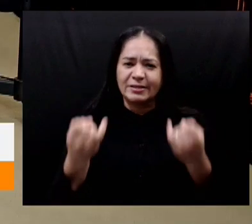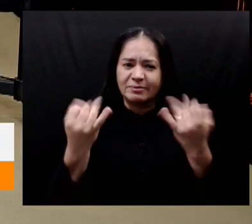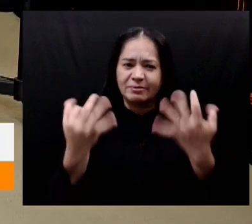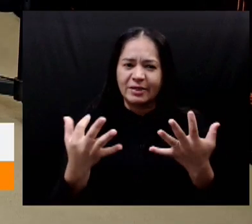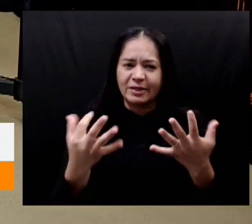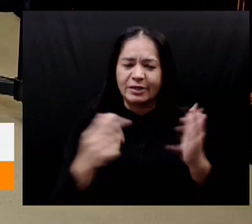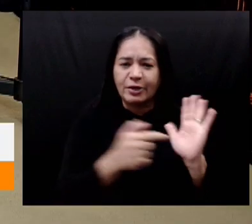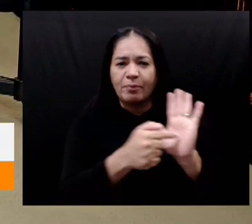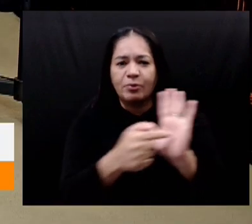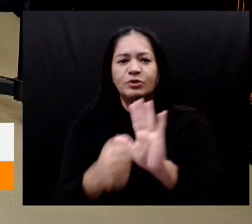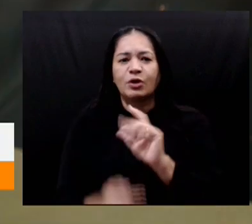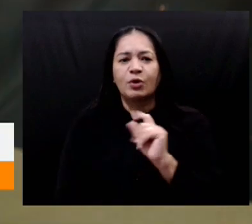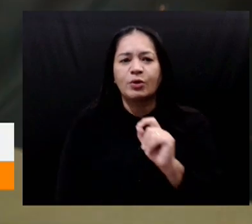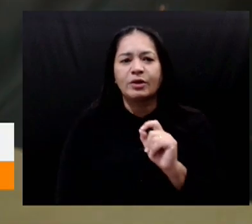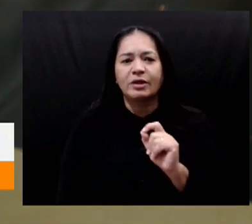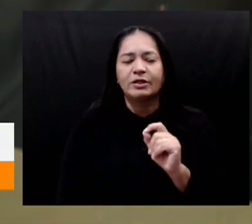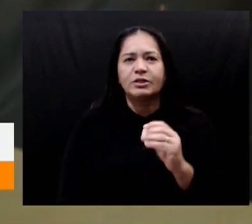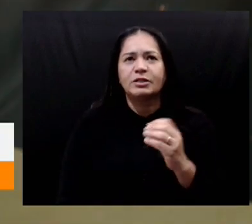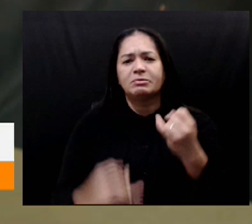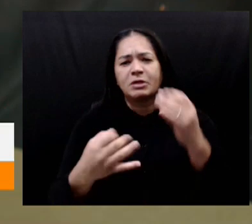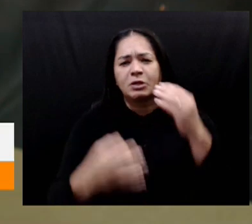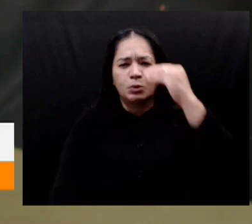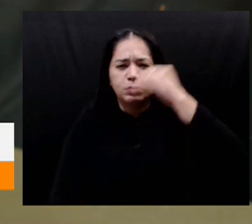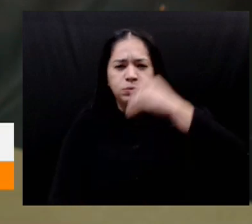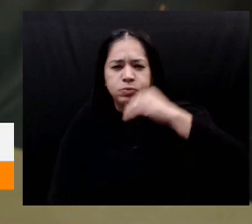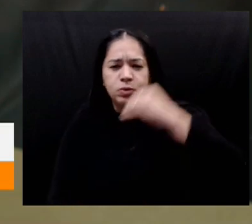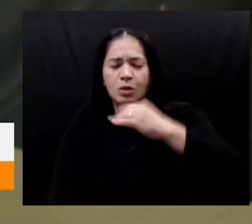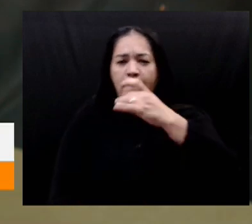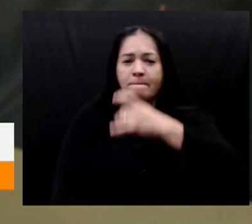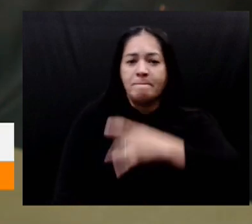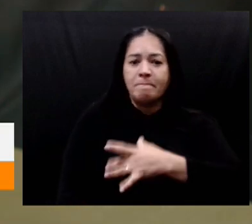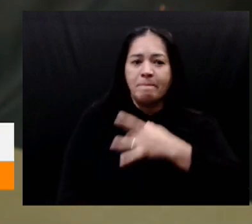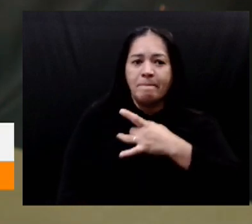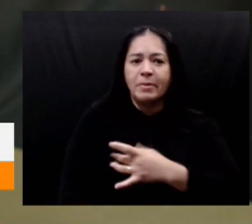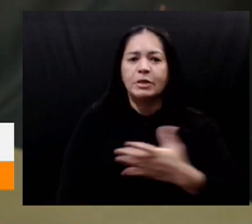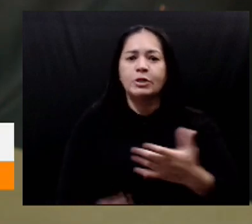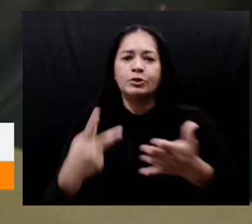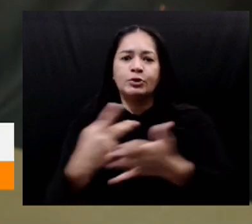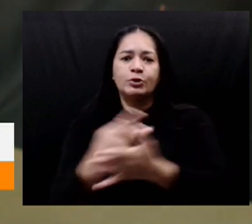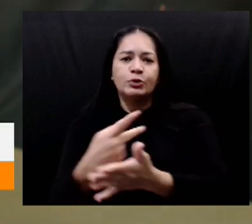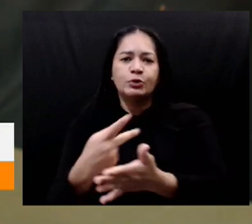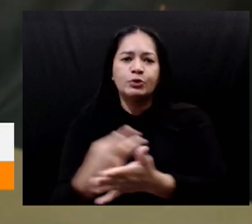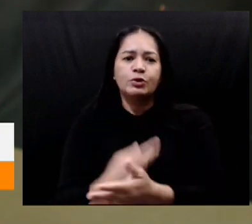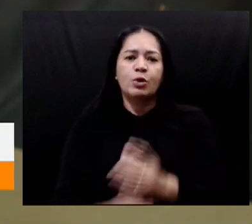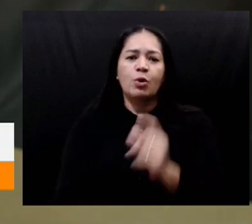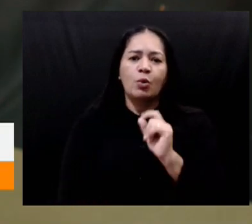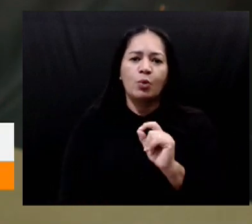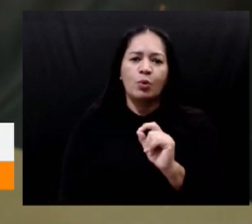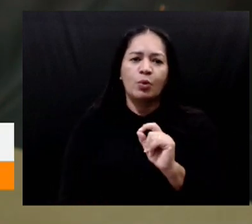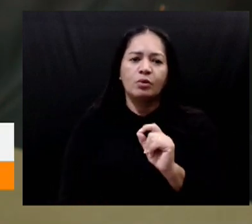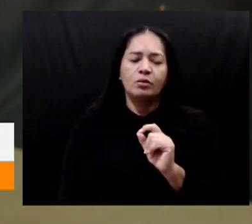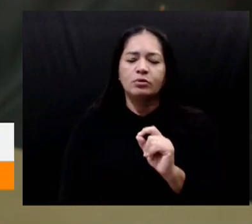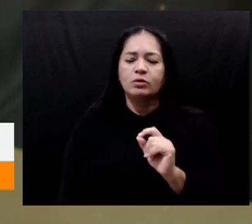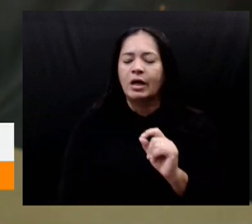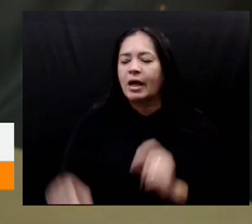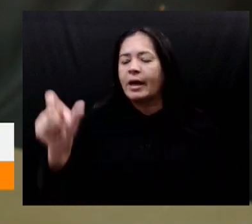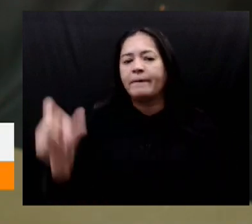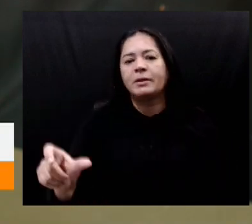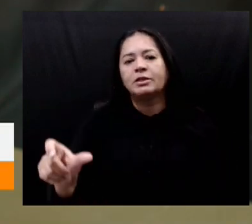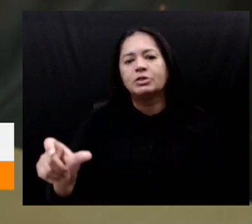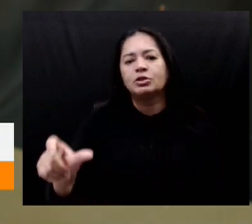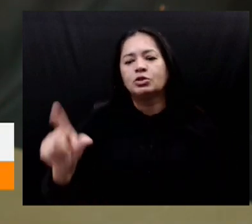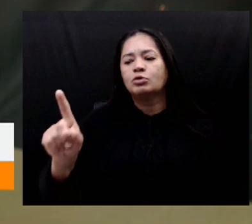fala de fracasso, de medo, de errar, e do que o outro espera, né? Qual que é